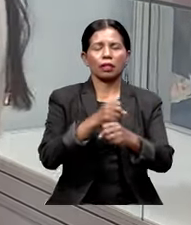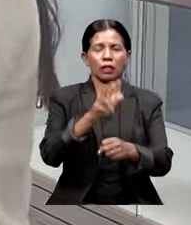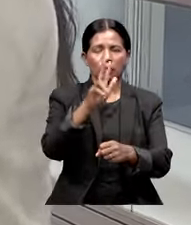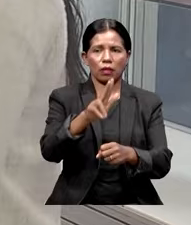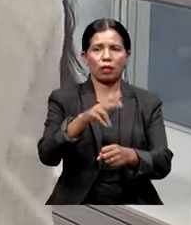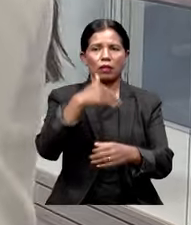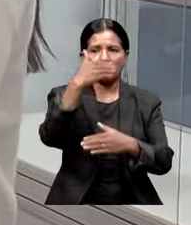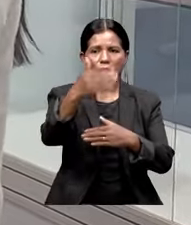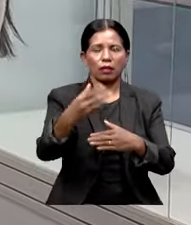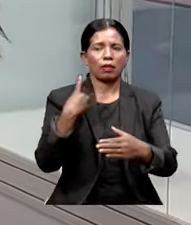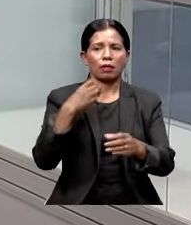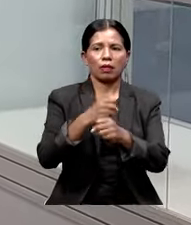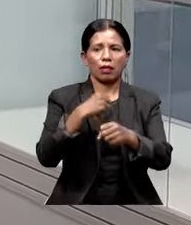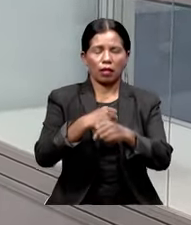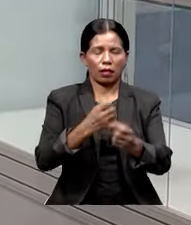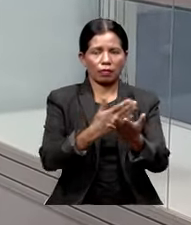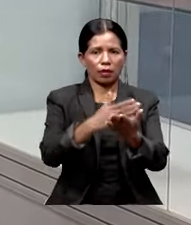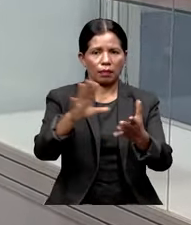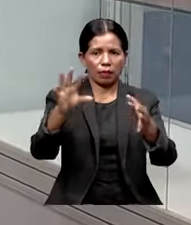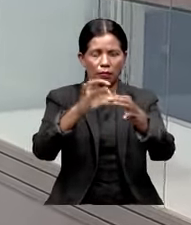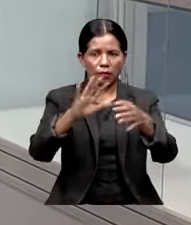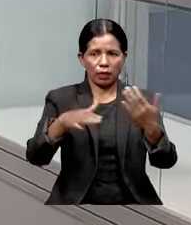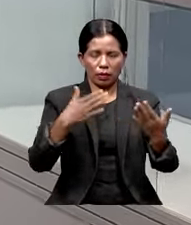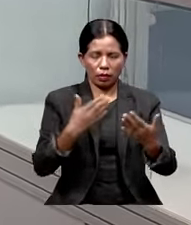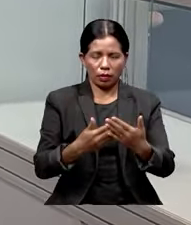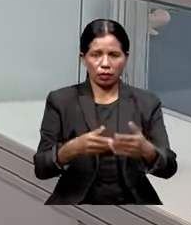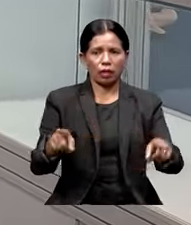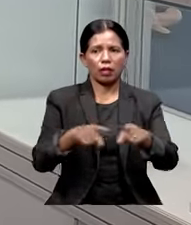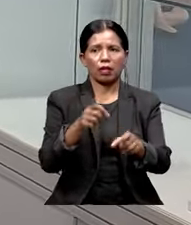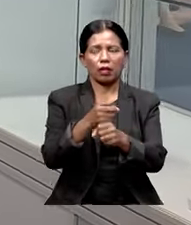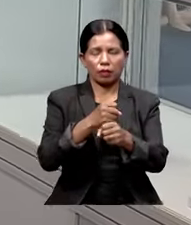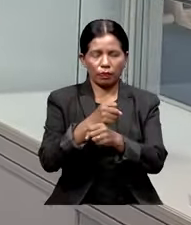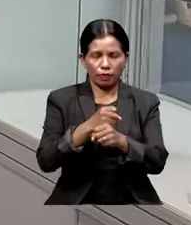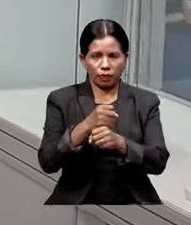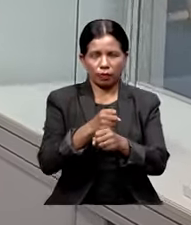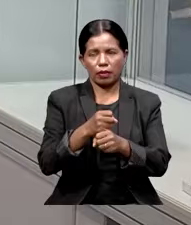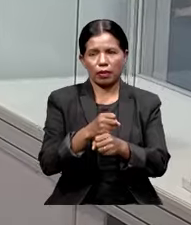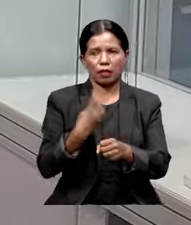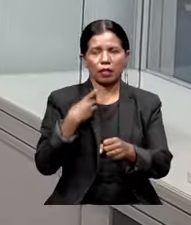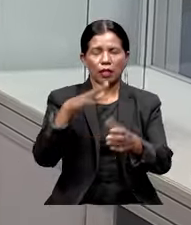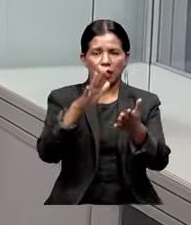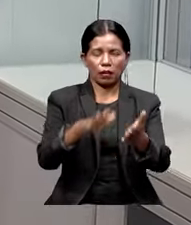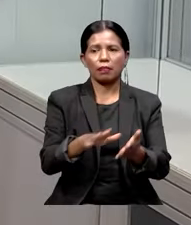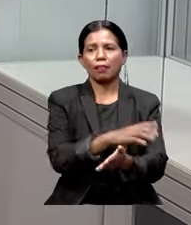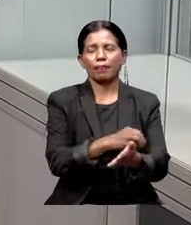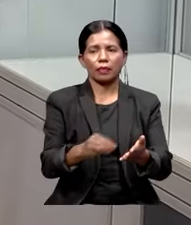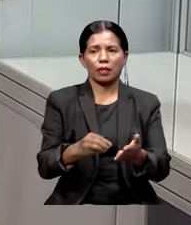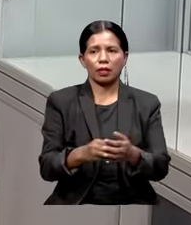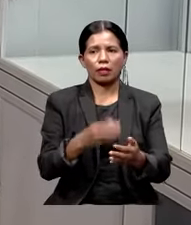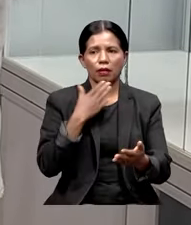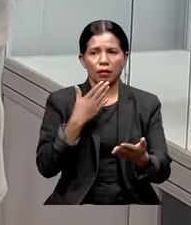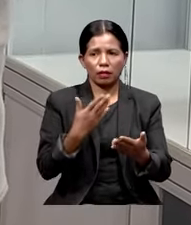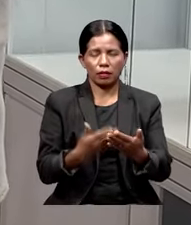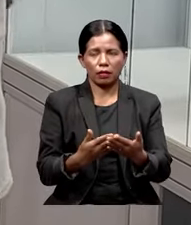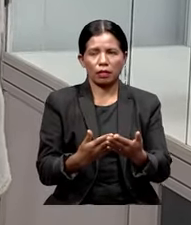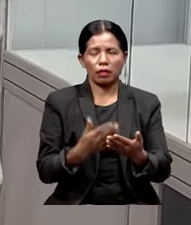foi a mim introduz para mim mostra nessa natural nem bem café taça e tá lá no Hawaii nem mais ninguém flavor